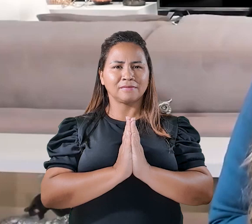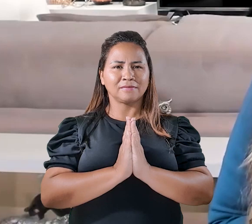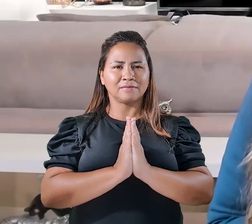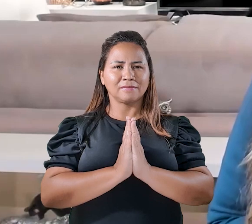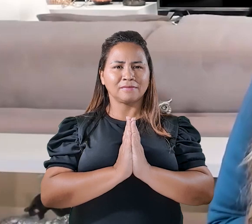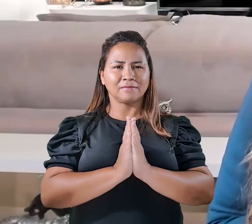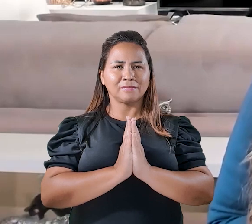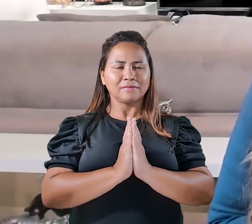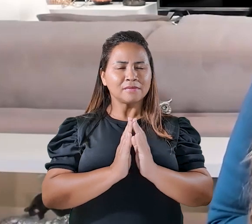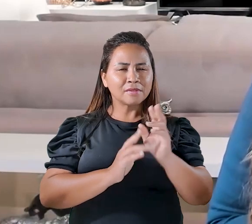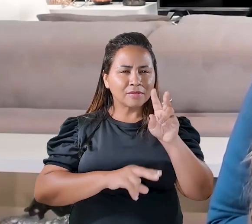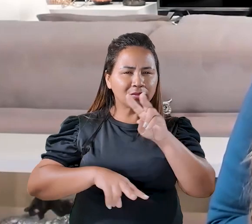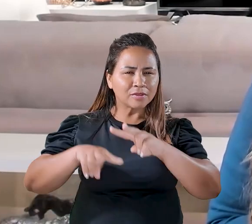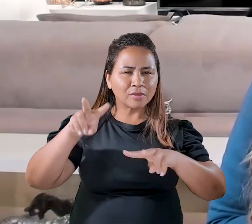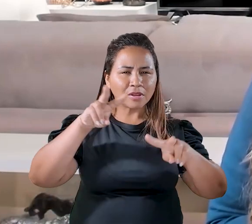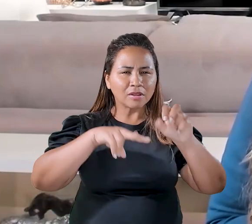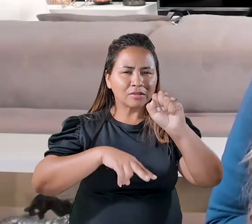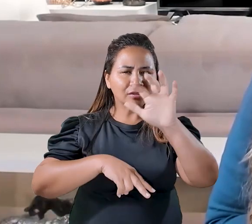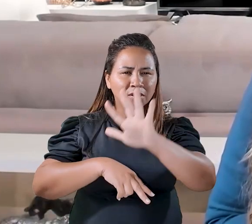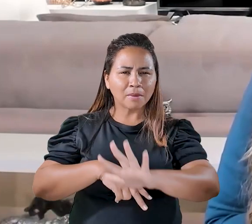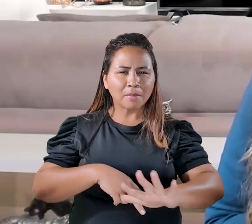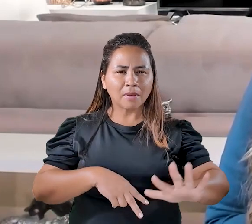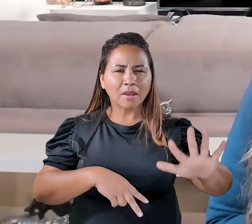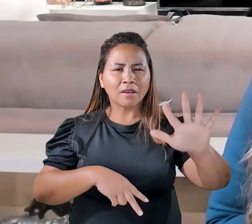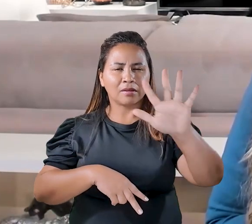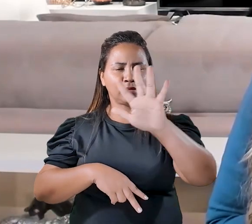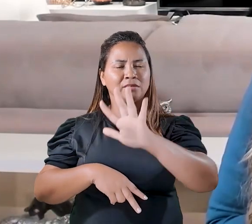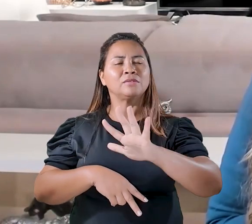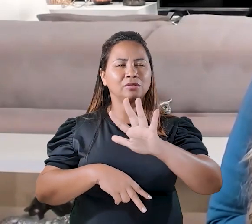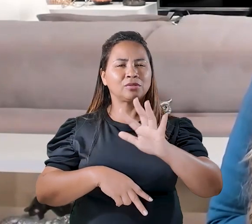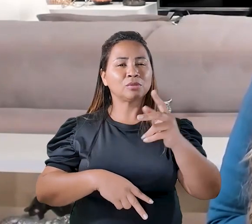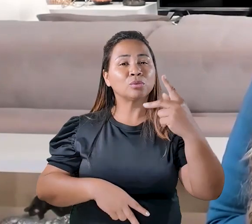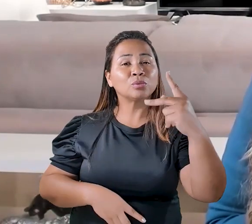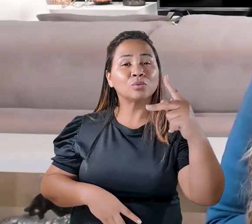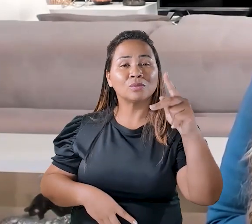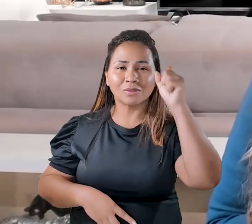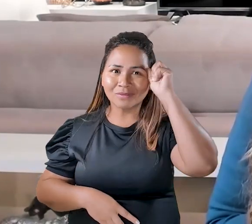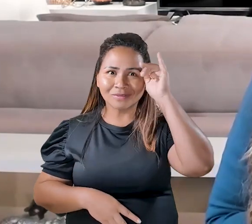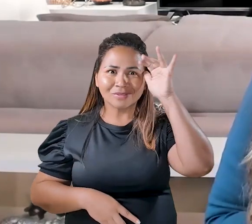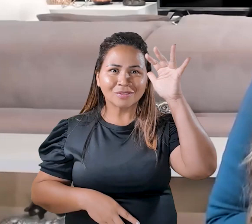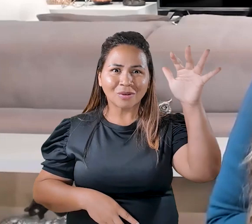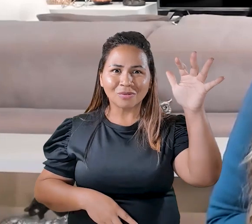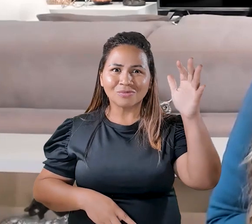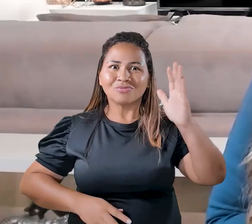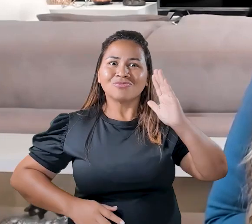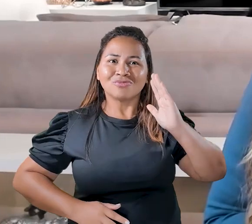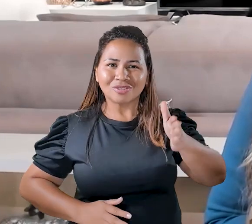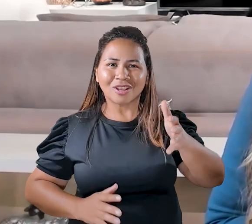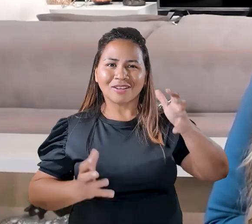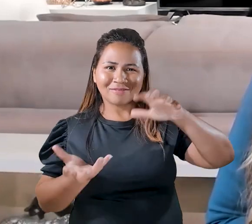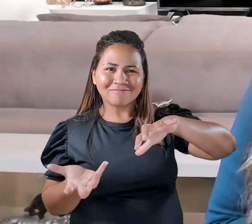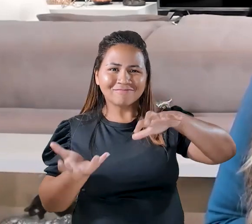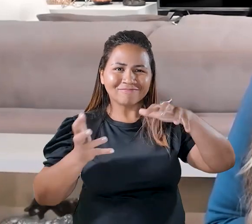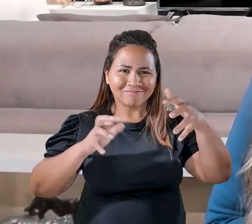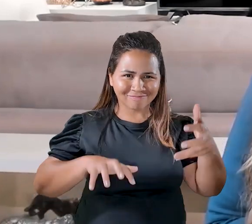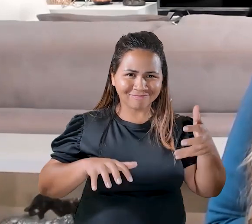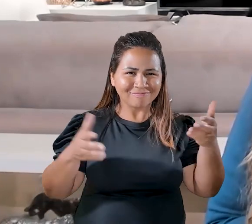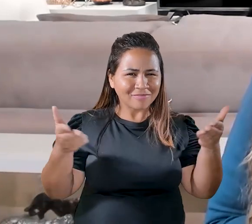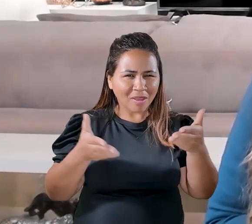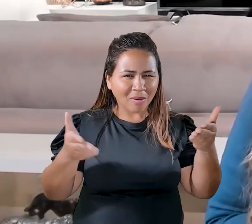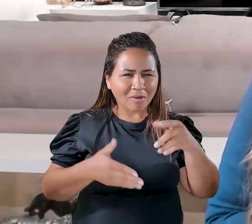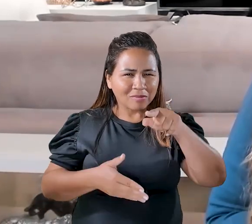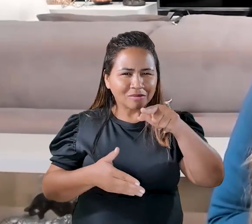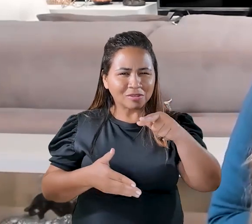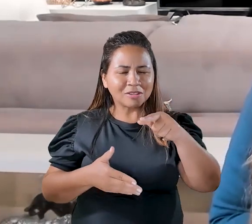Veja a imagem do teu sonho. A imagem do teu sonho realizado. E agora, você se detém ao teu